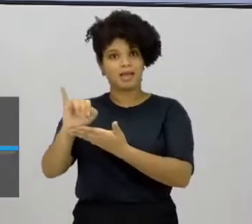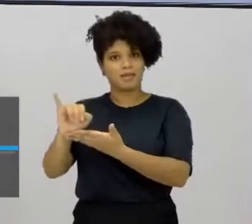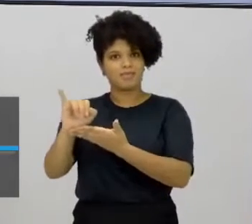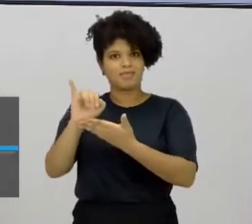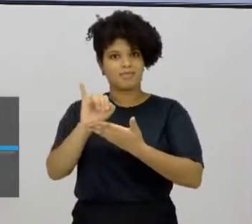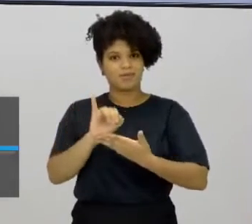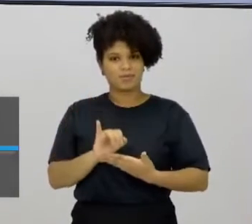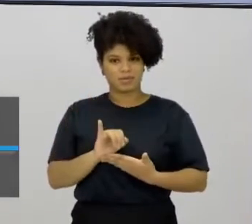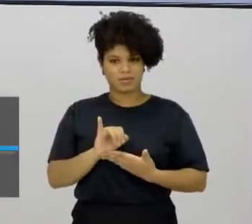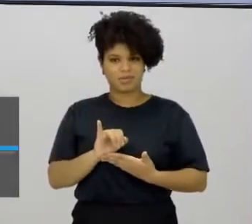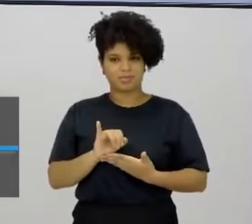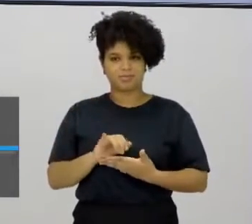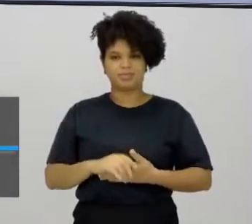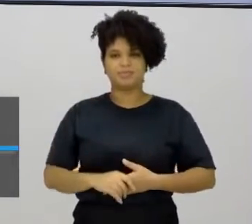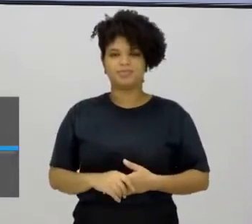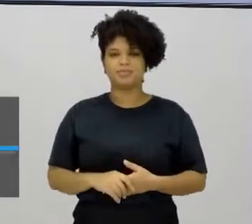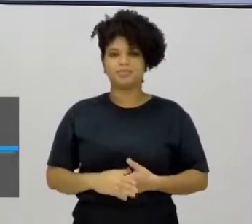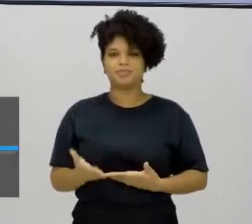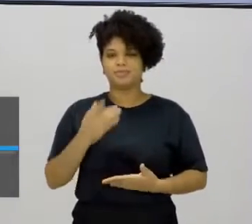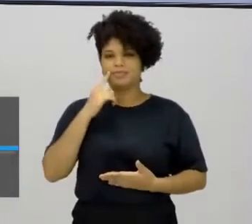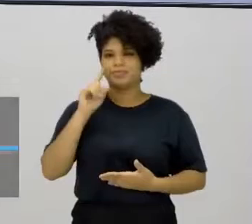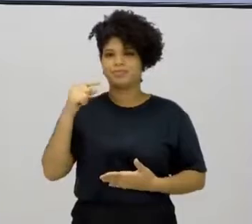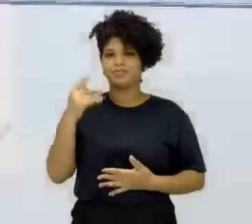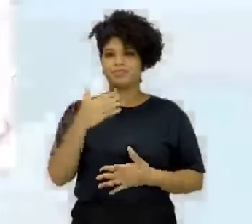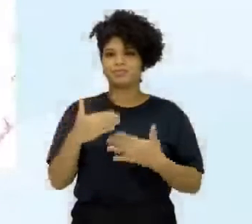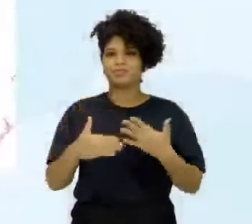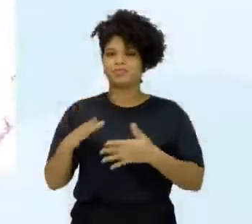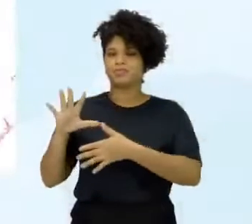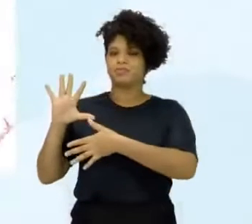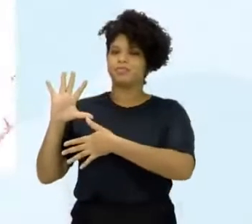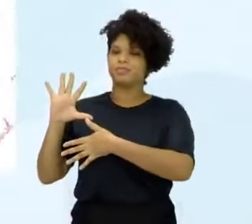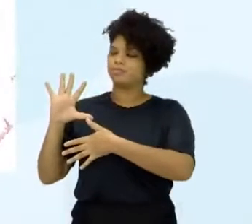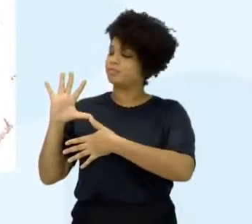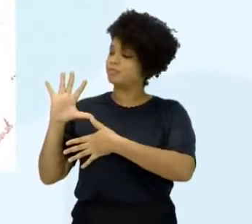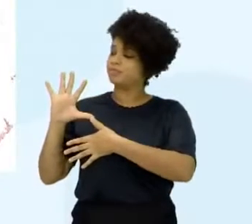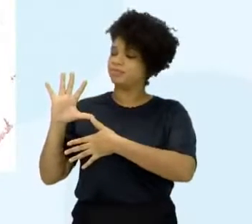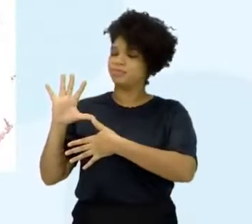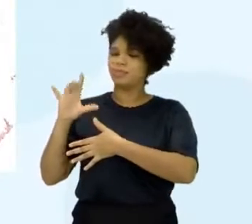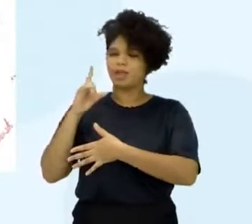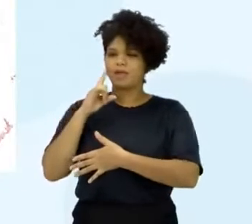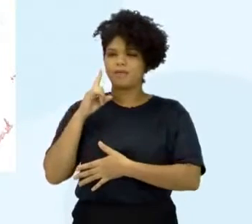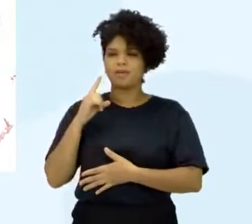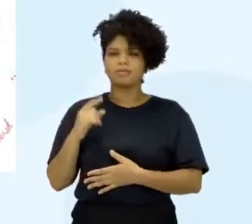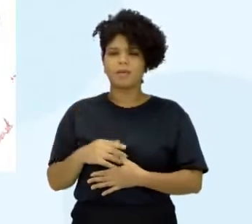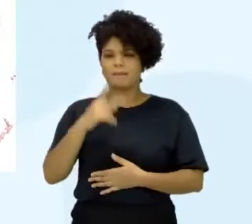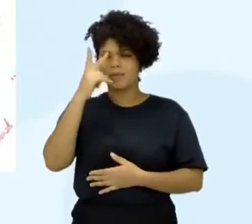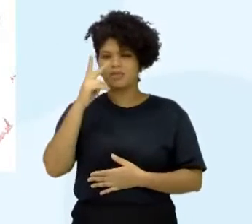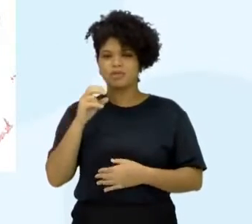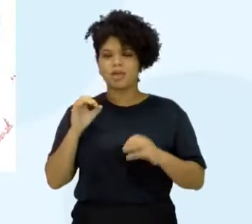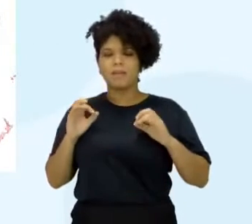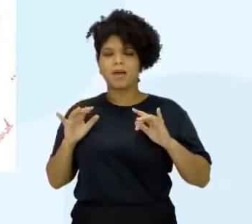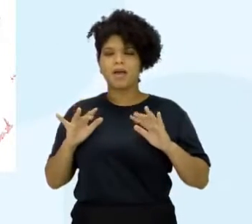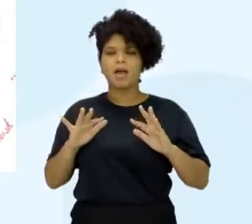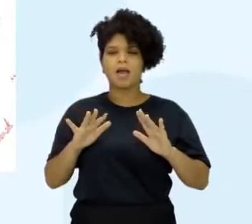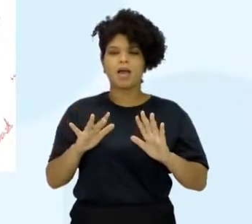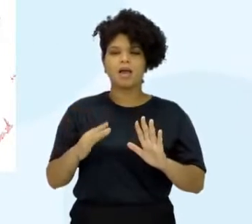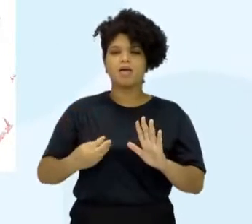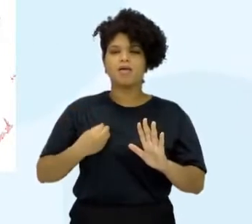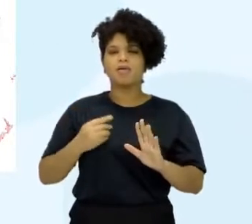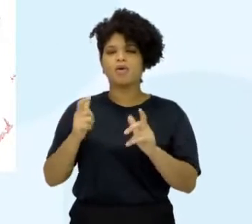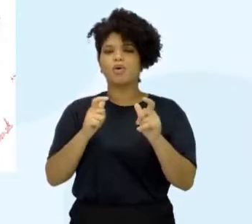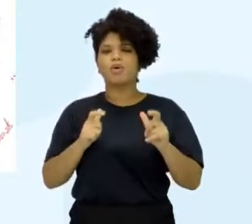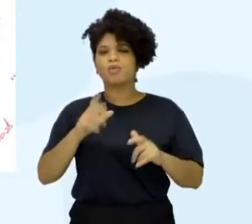ganha, né? Vamos ver aí um mapa aí mostrando a densidade populacional. né? Então, logicamente, o